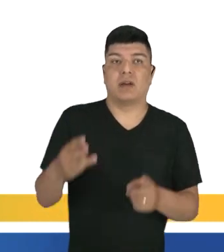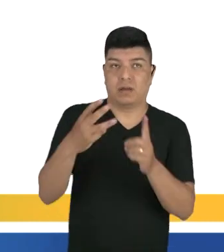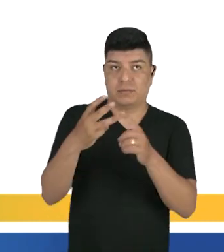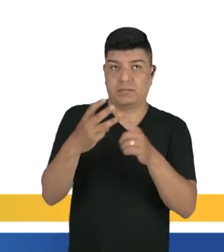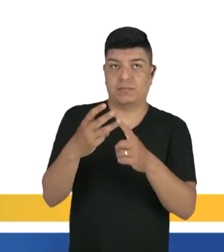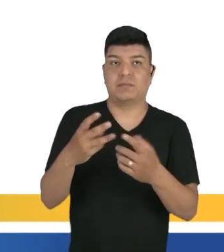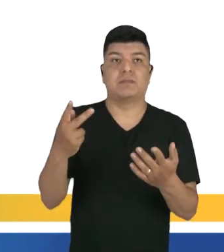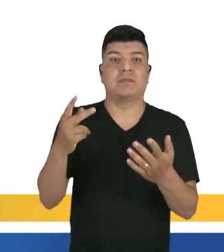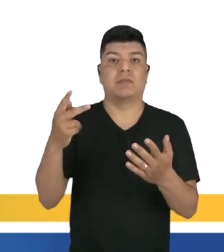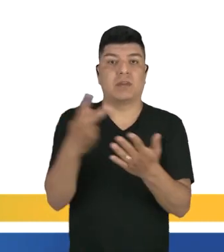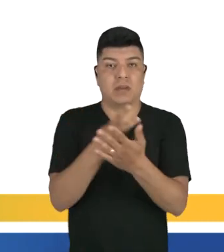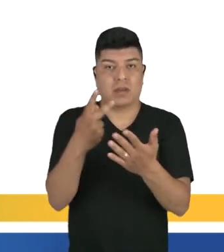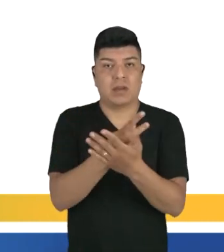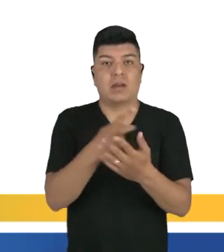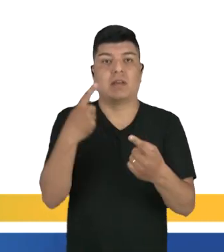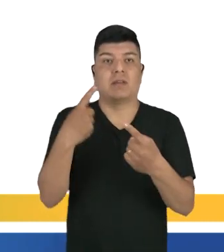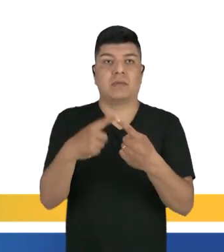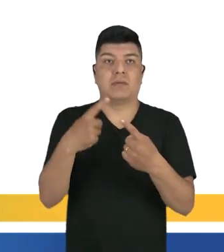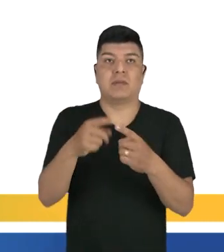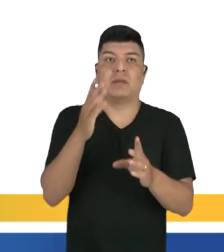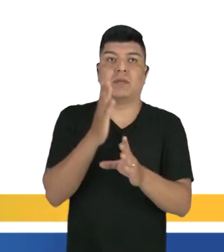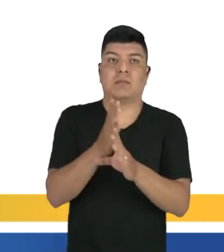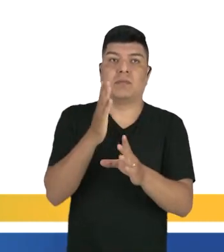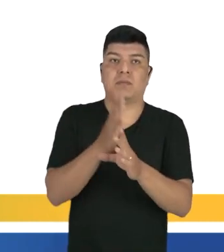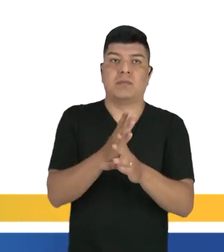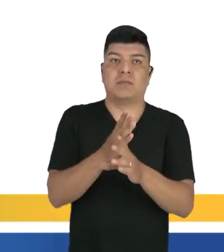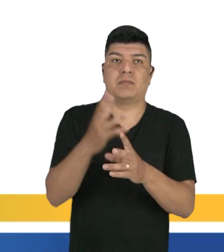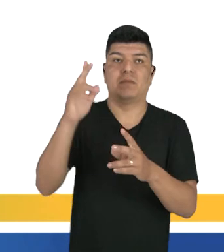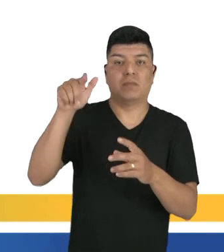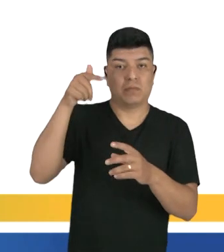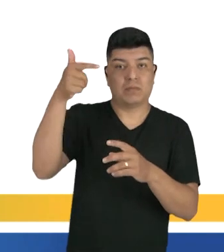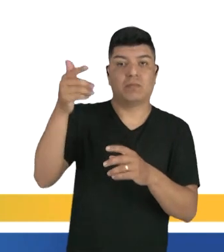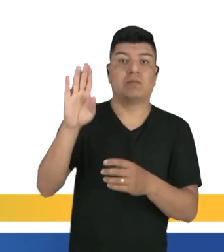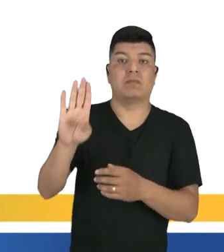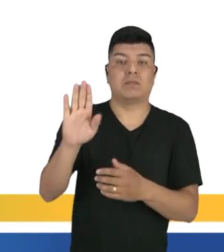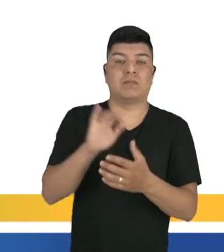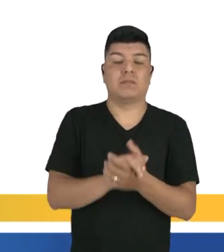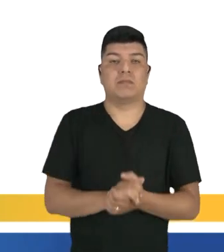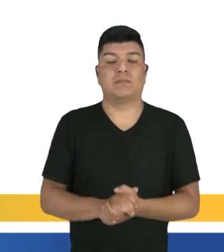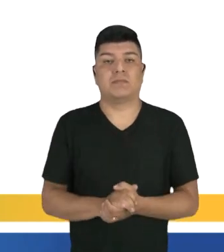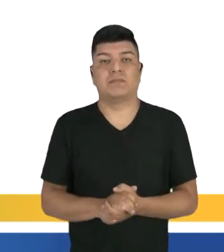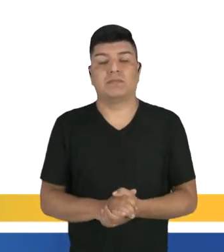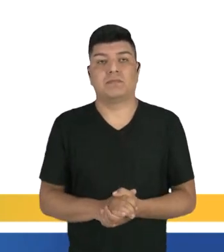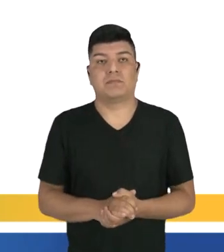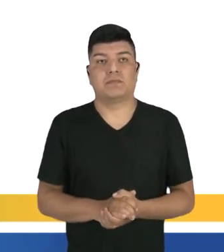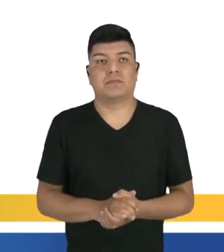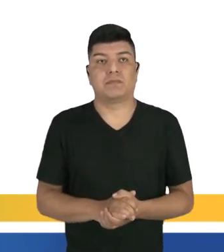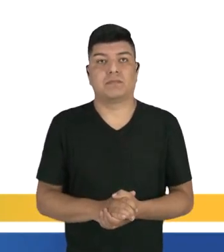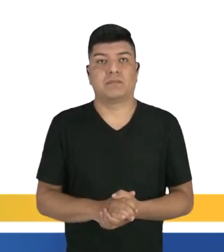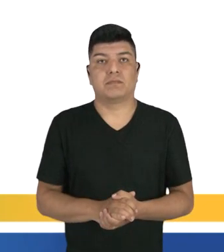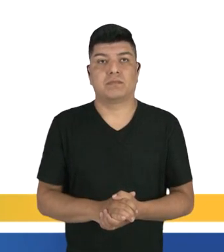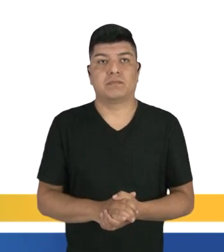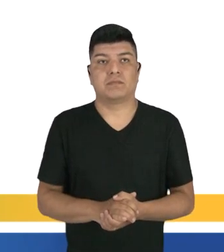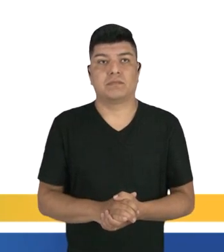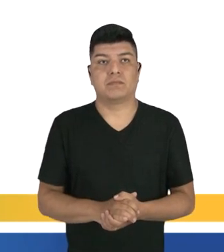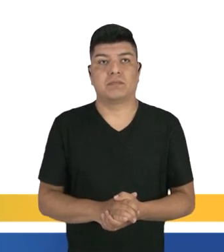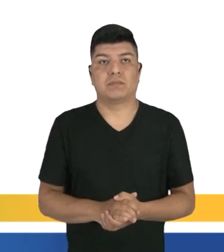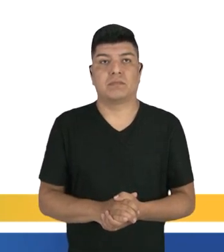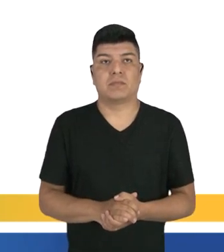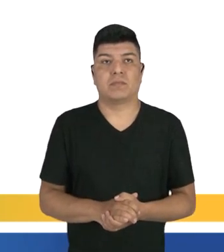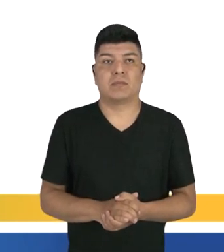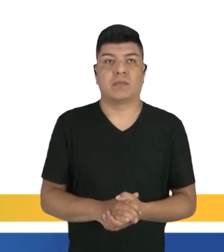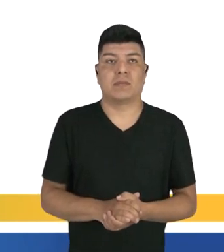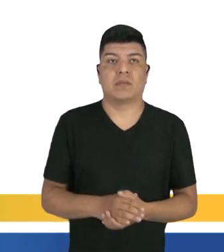ser falsa pelo mesmo motivo da letra da afirmação B, certo? A 4